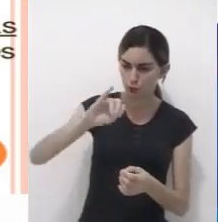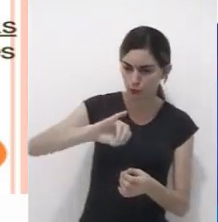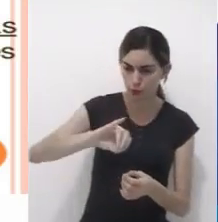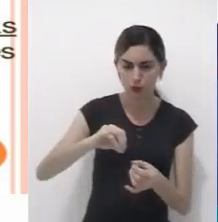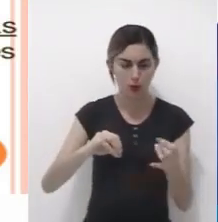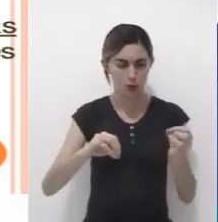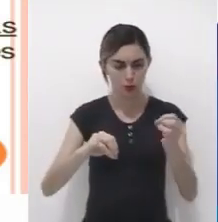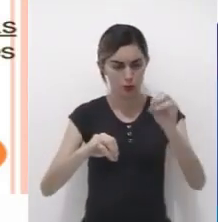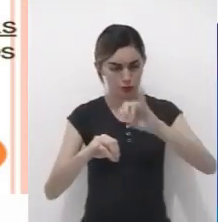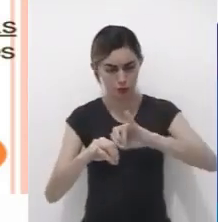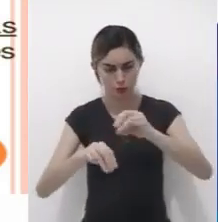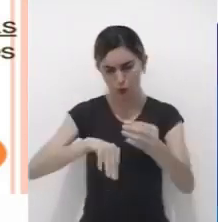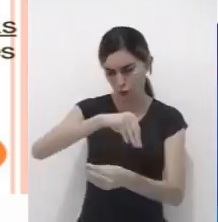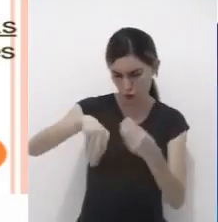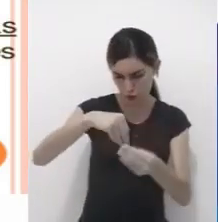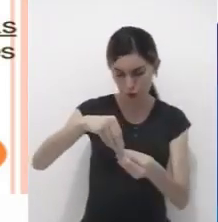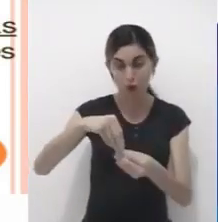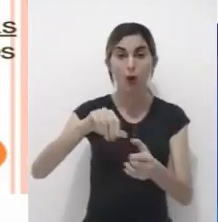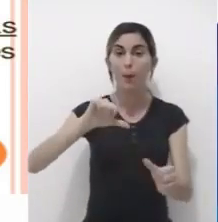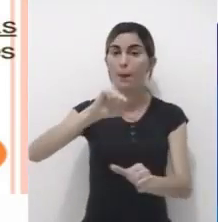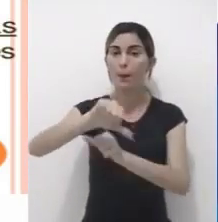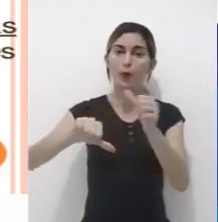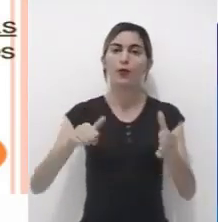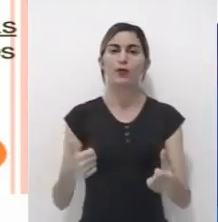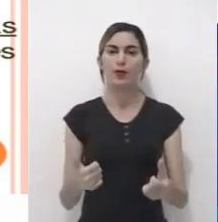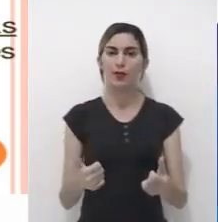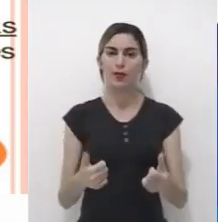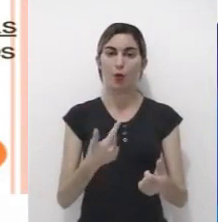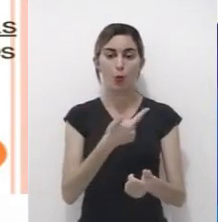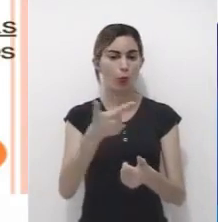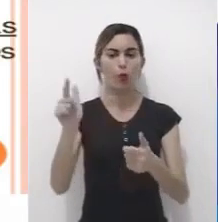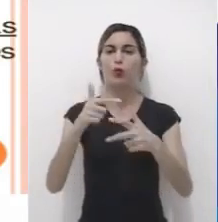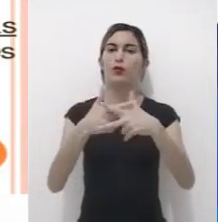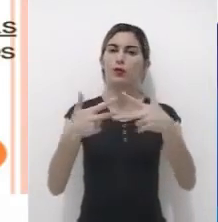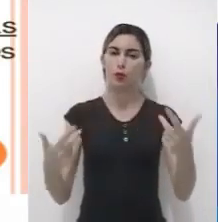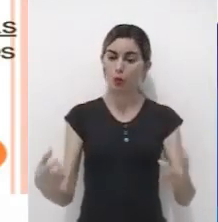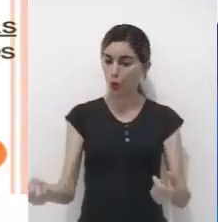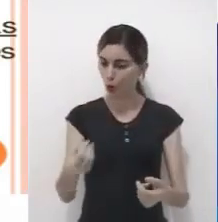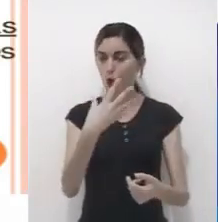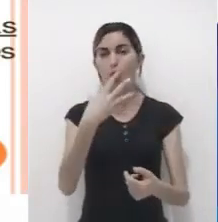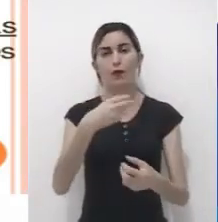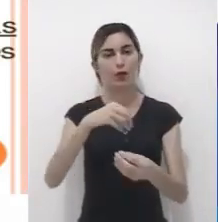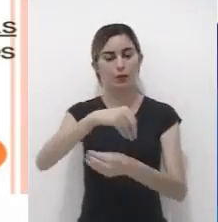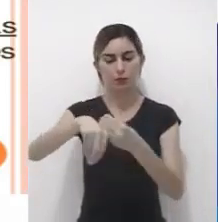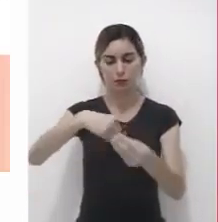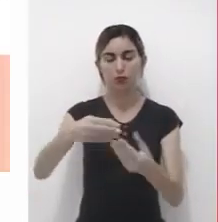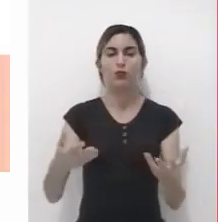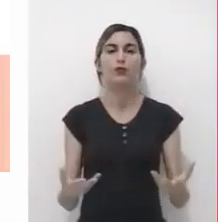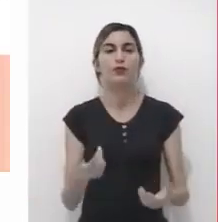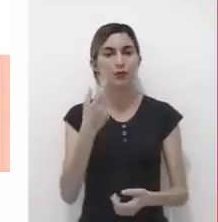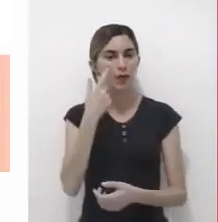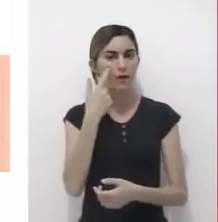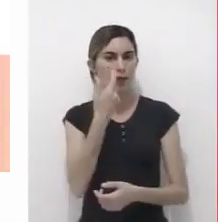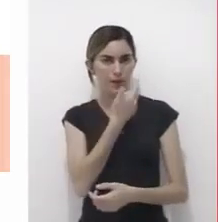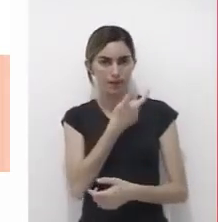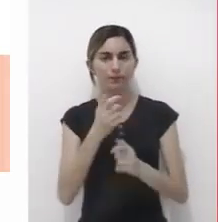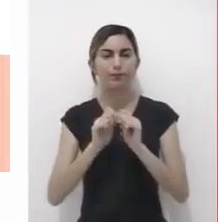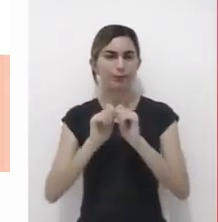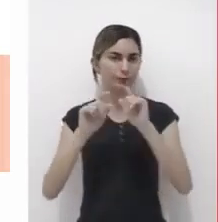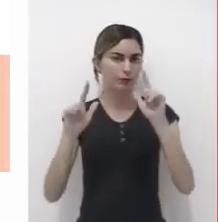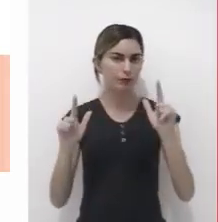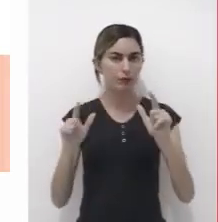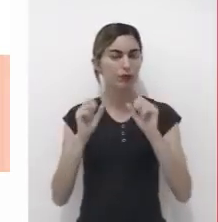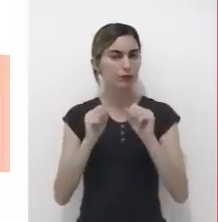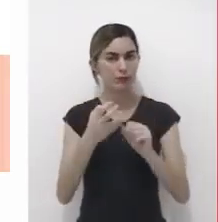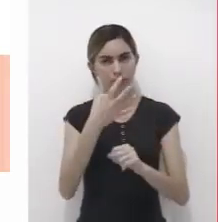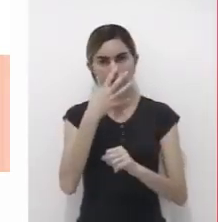substância, quando ela passa por uma transformação química, eu vou ter ali uma nova substância. Veja só que imagem que a